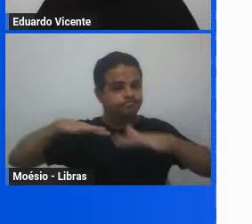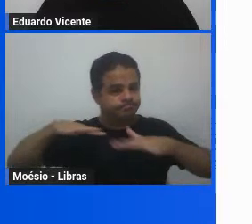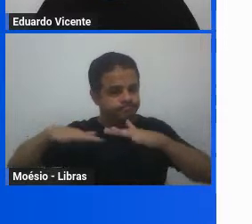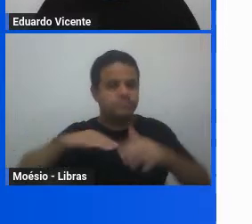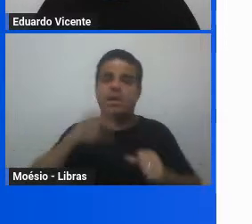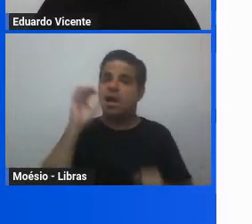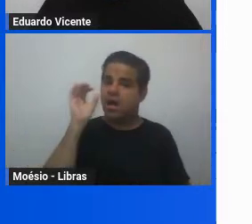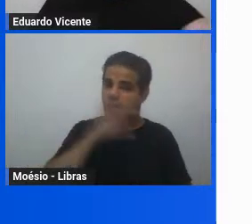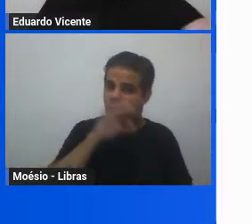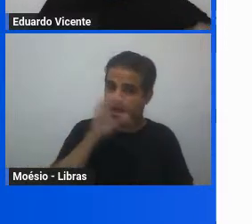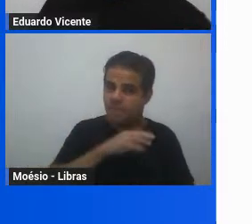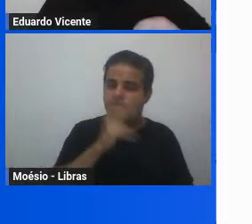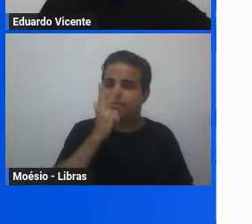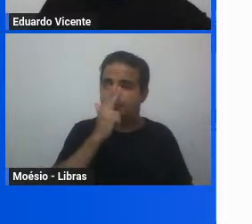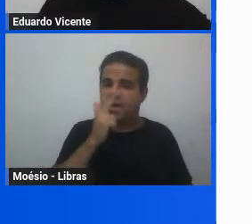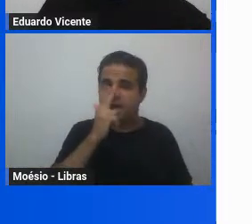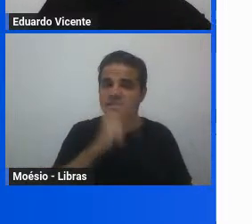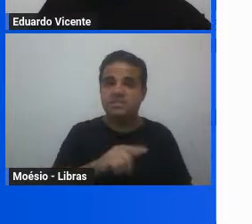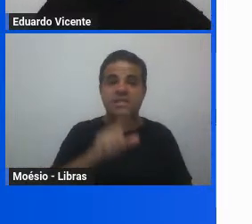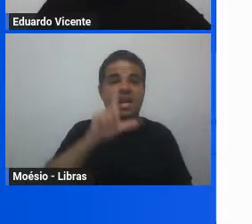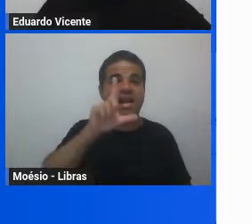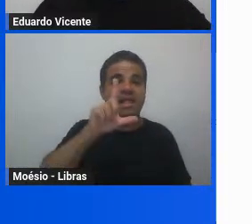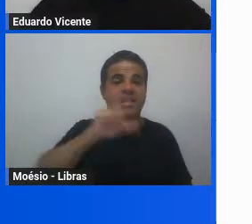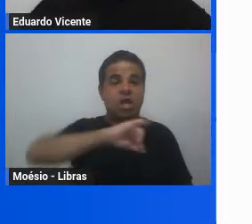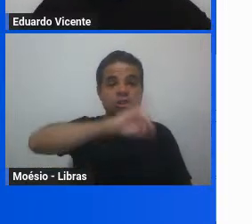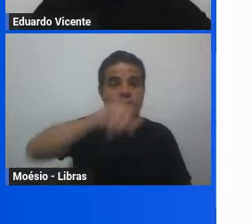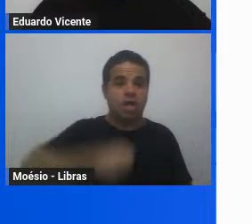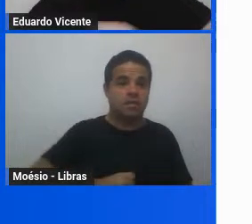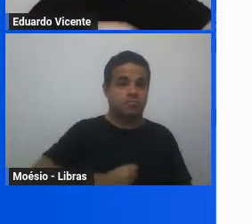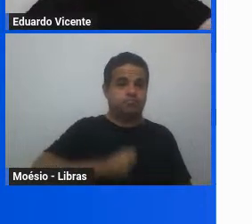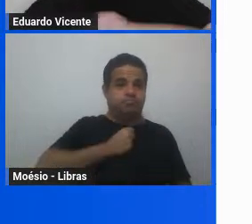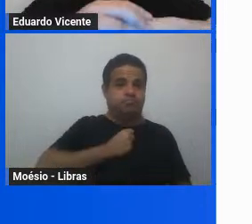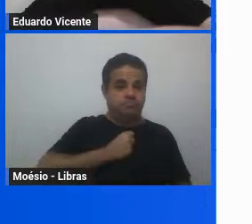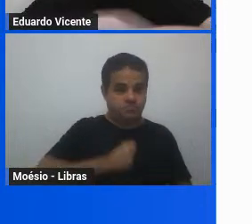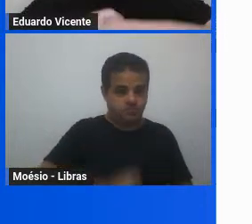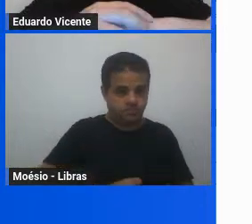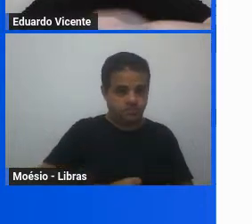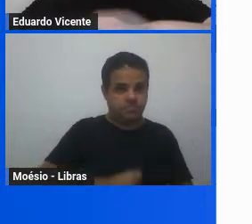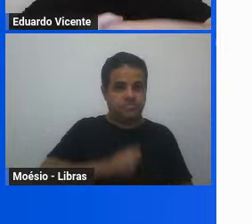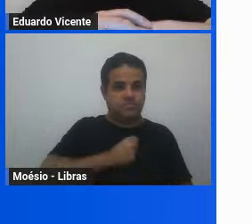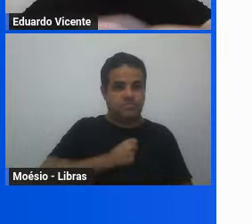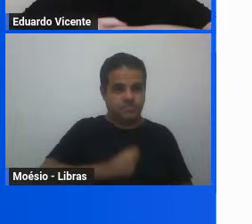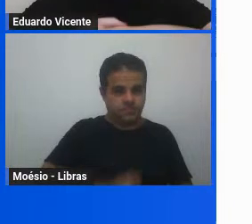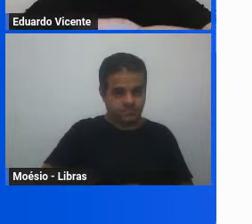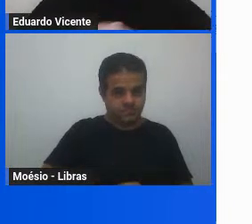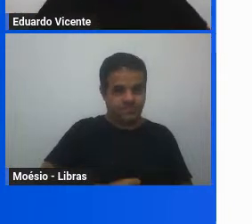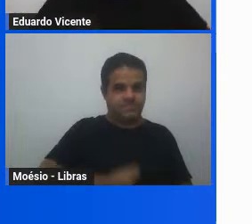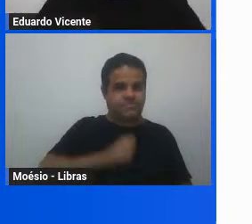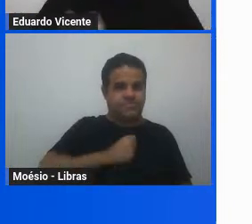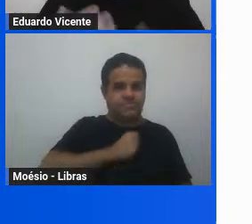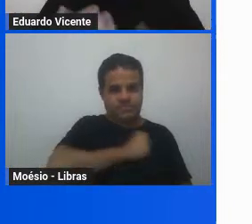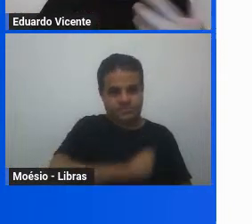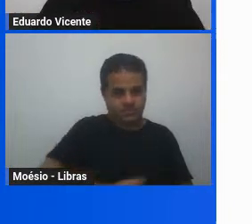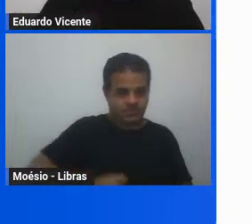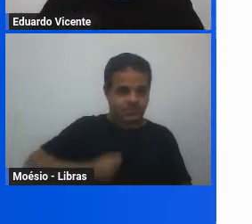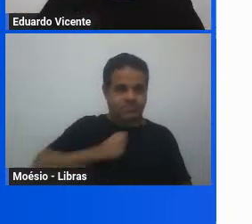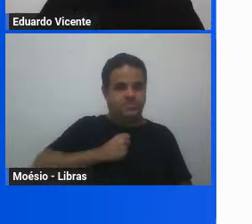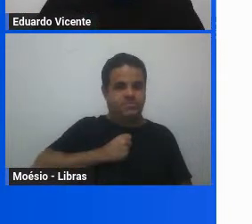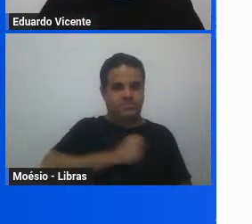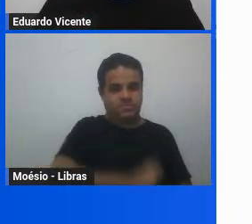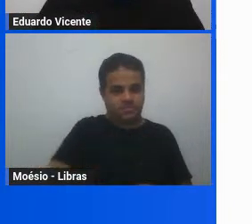rápido, parecido com a letra J, entre uma mão e outra. Repita várias